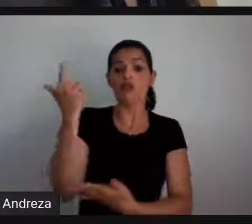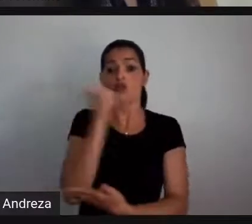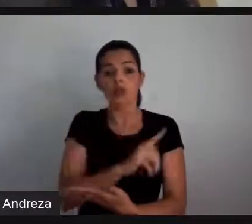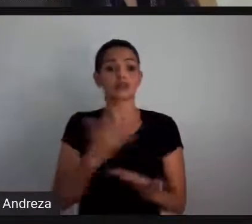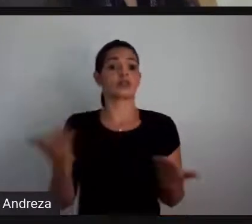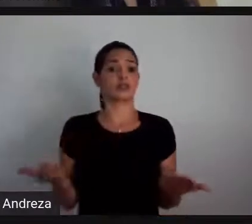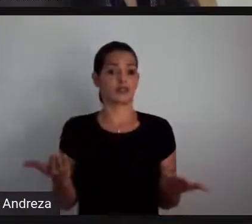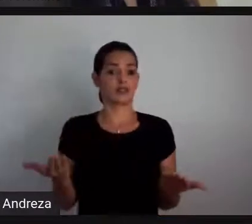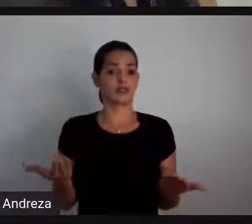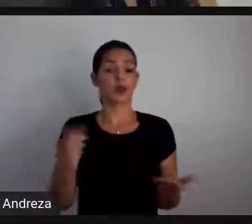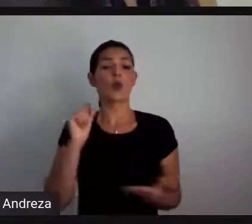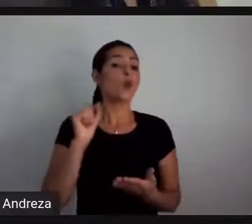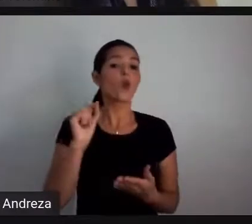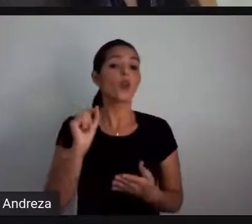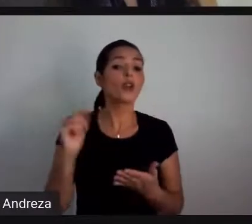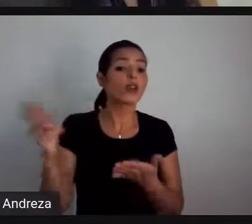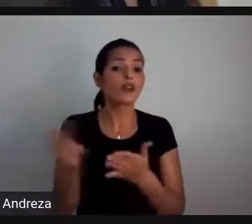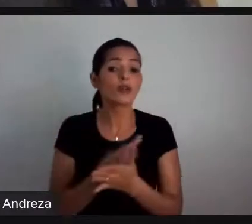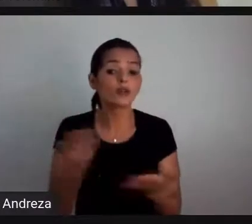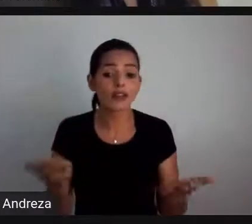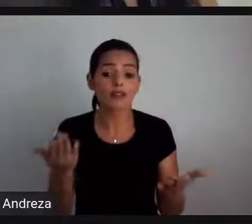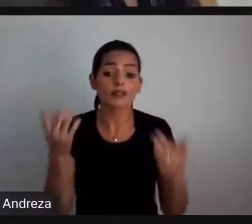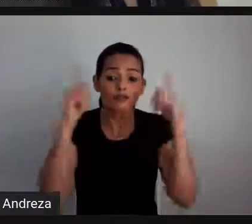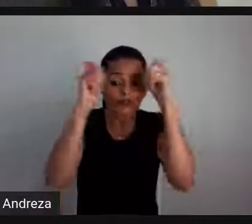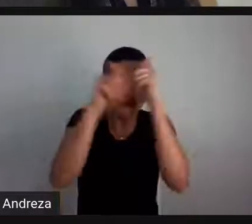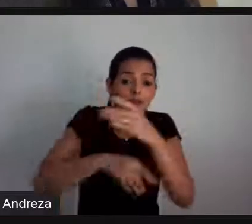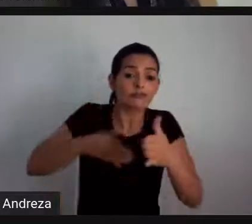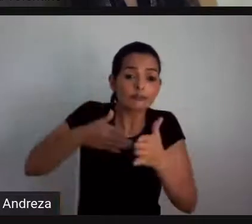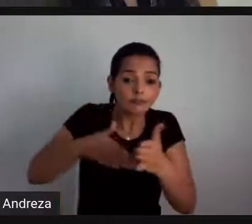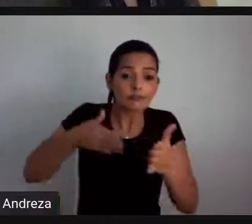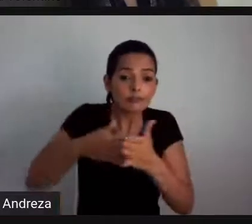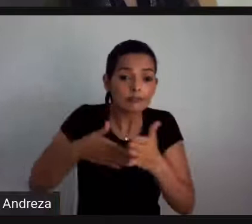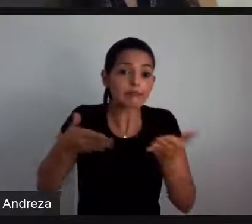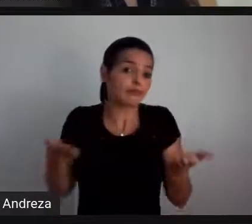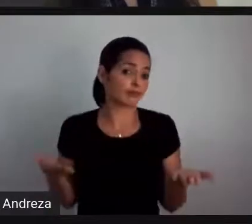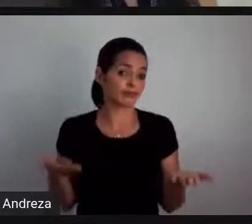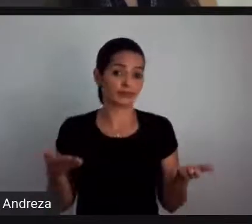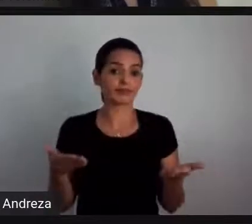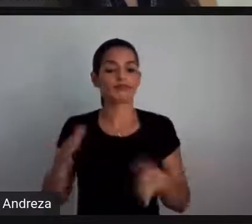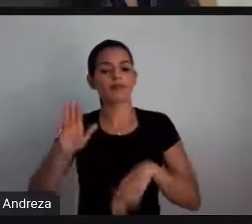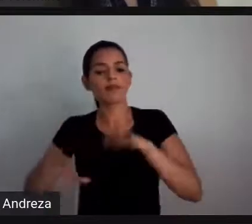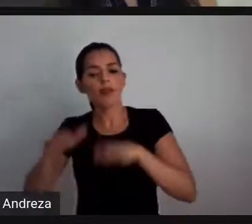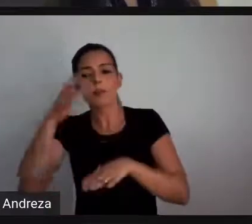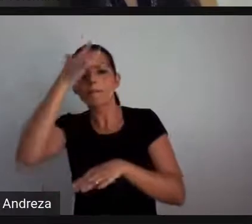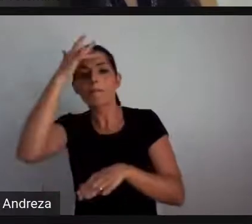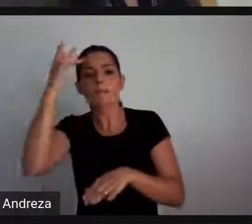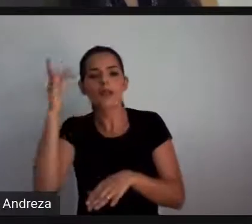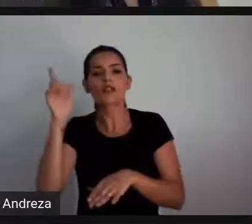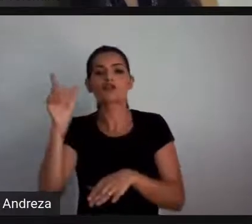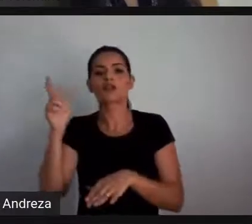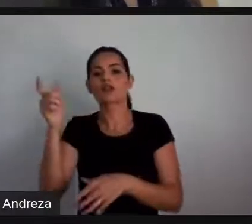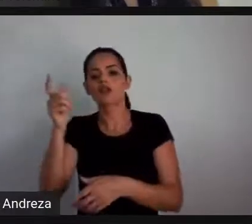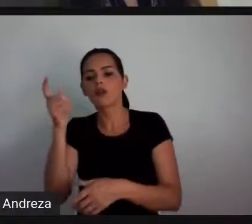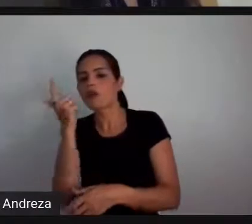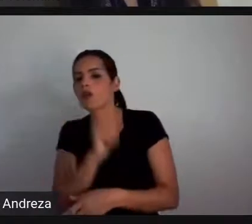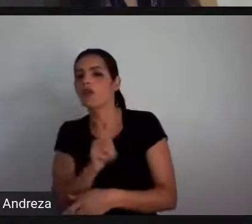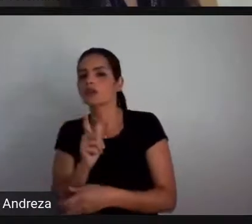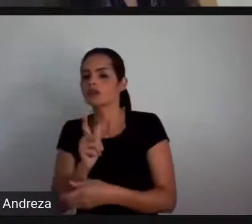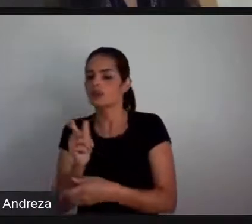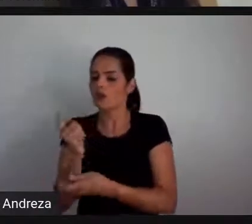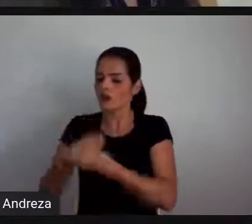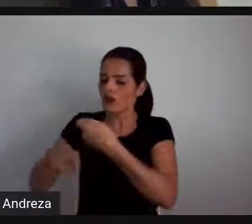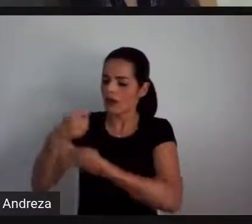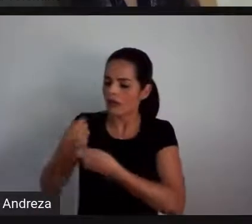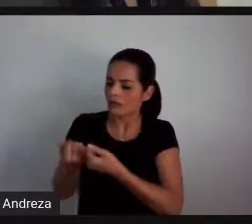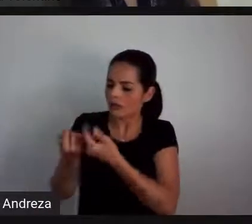aprendendo, que eu estou tendo, na minha vida? Então, para algumas pessoas que tiveram uma educação financeira, às vezes, básica em